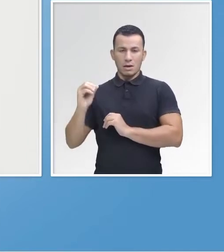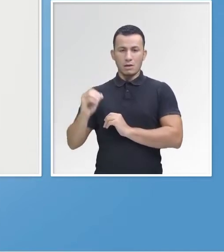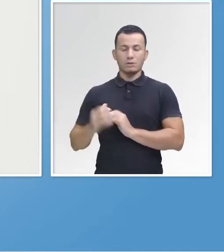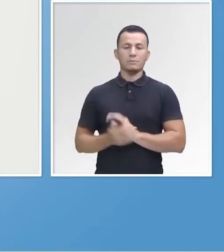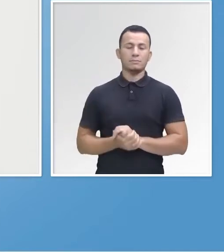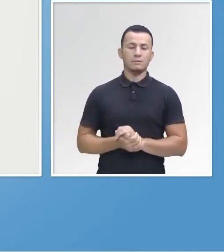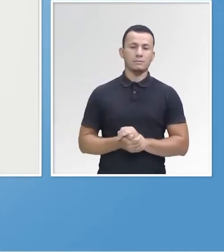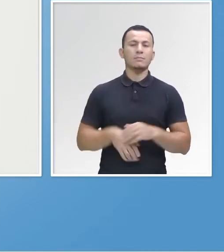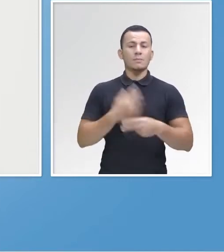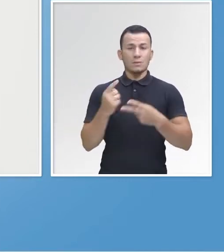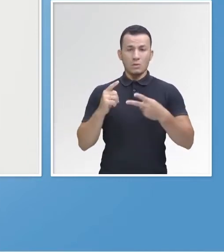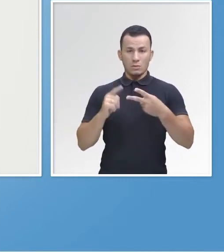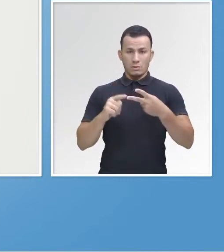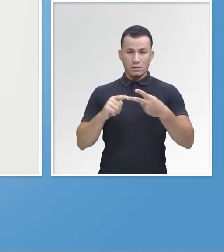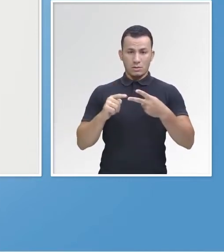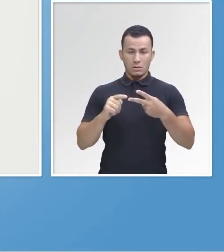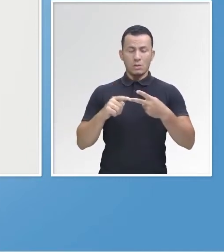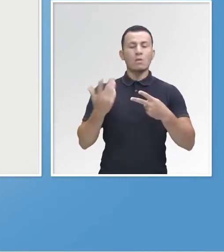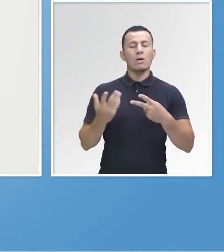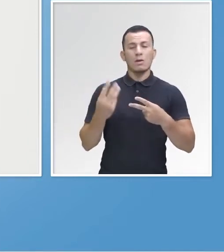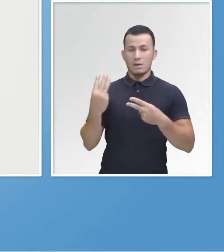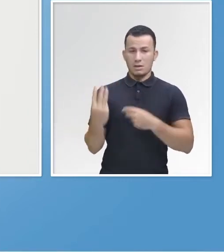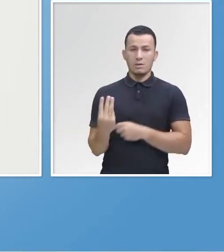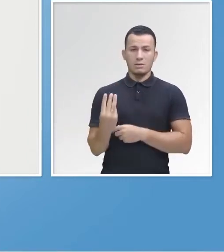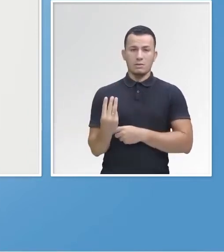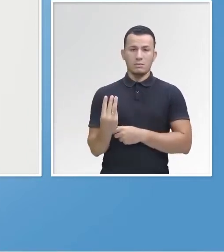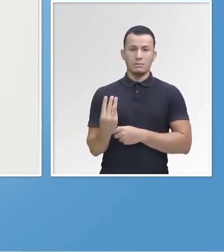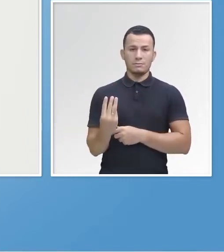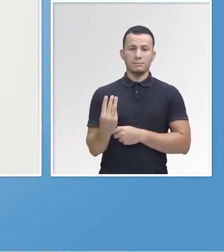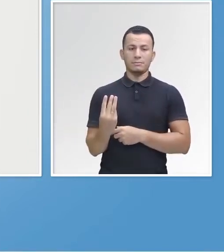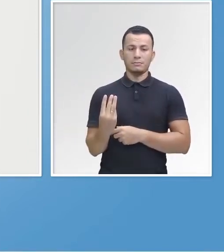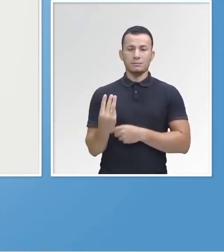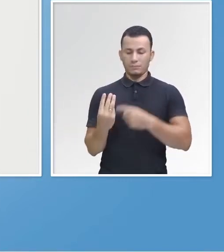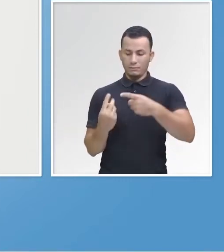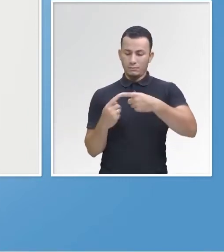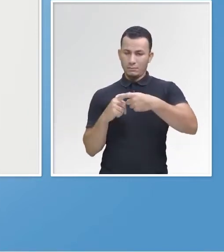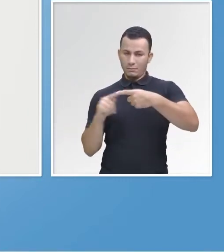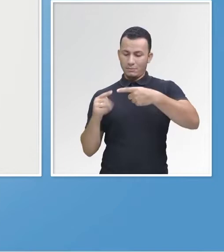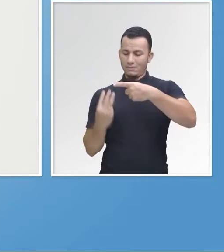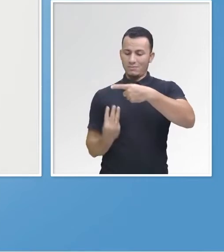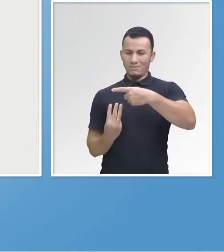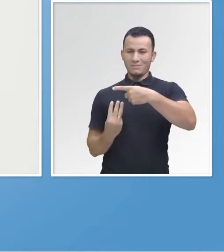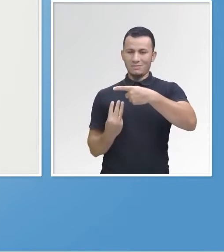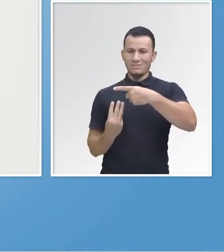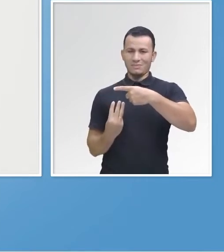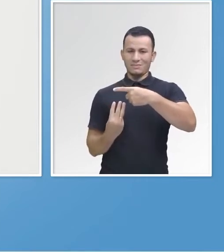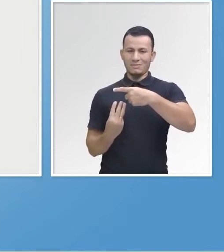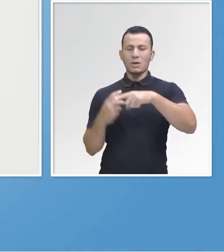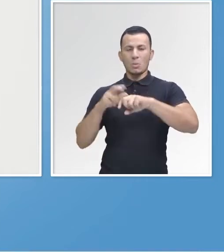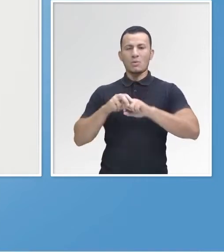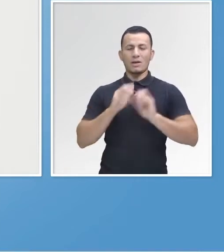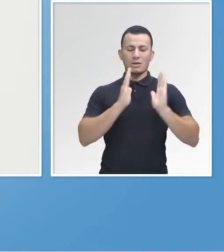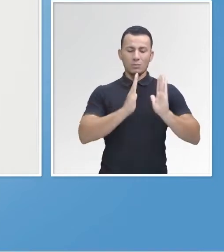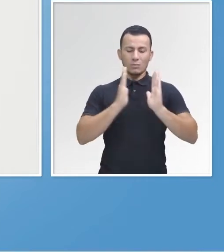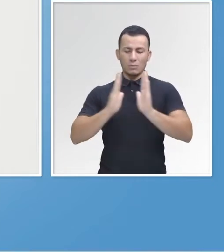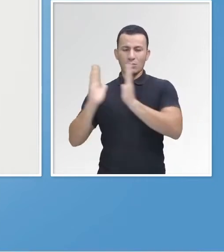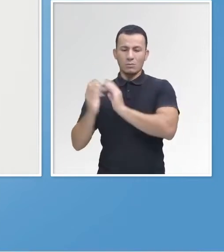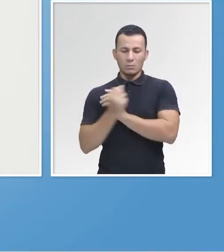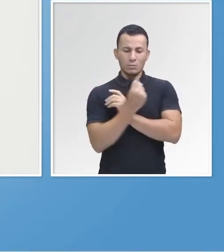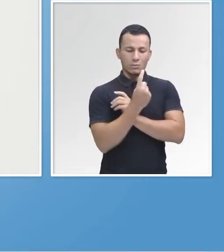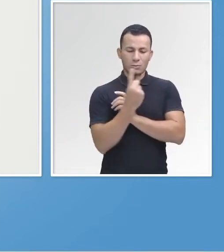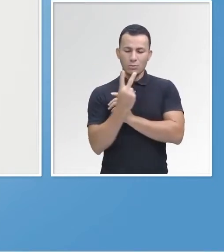é quanto é 3 o denominador é três porque Eu dividi em três partes de